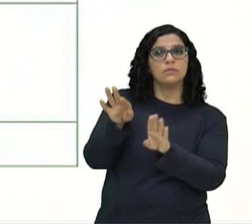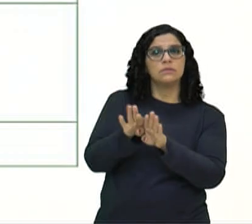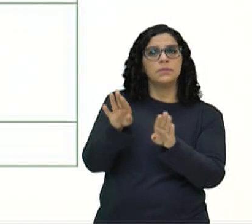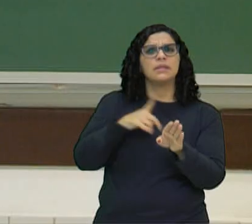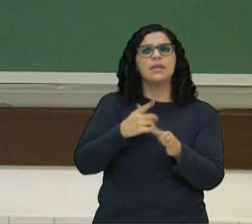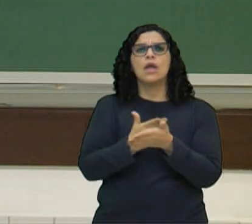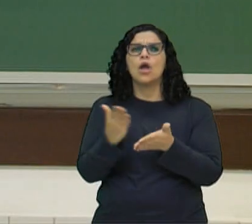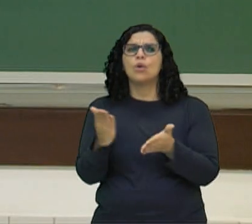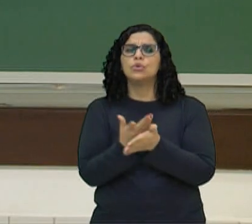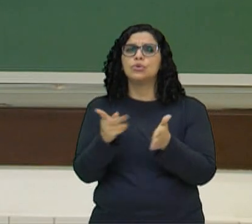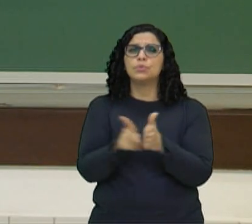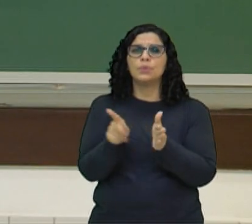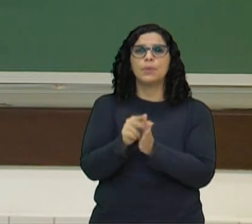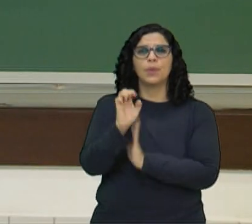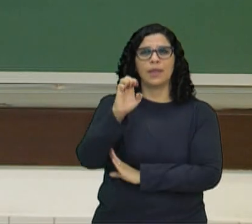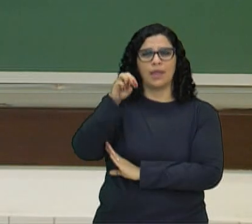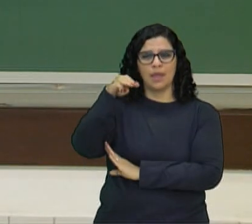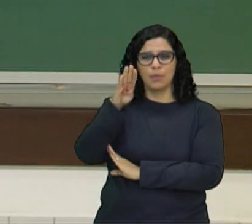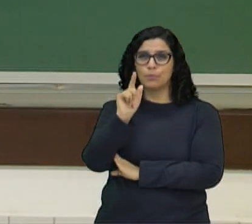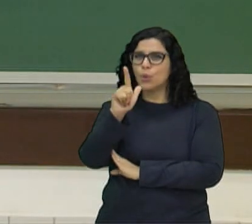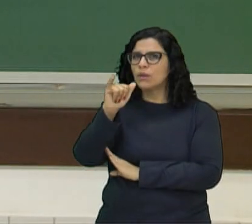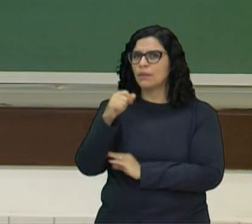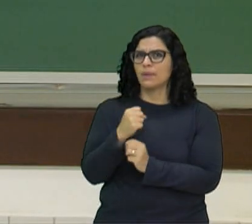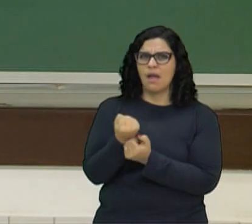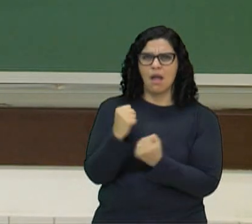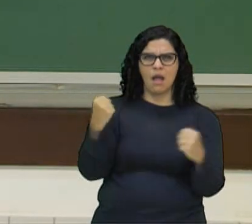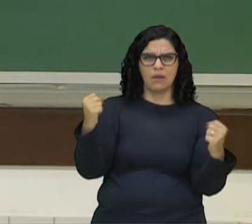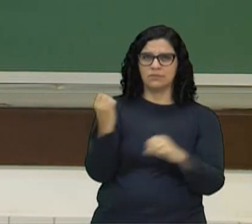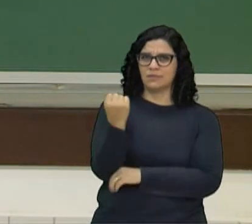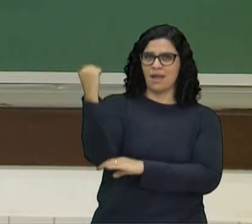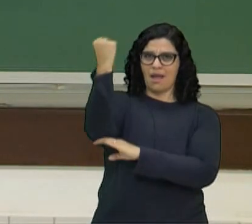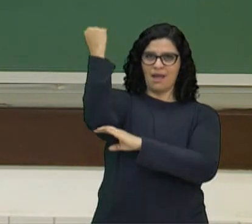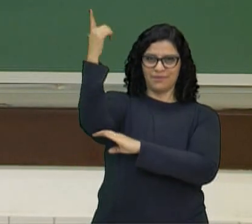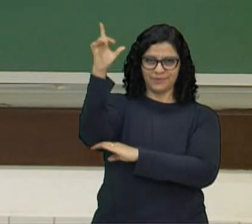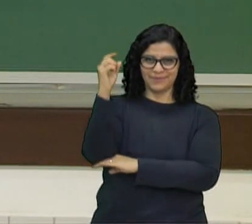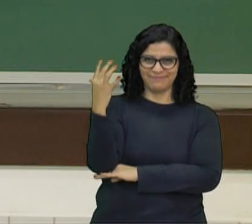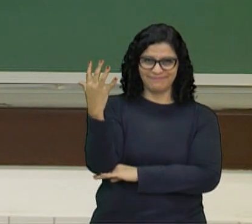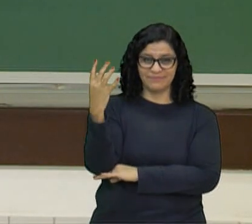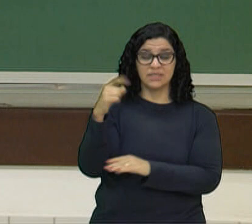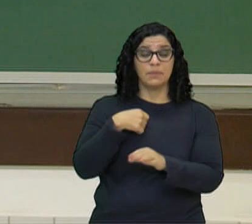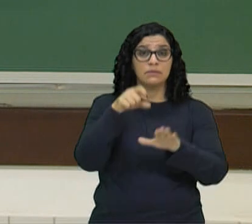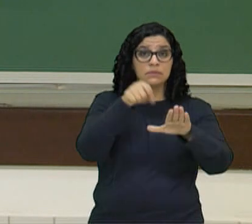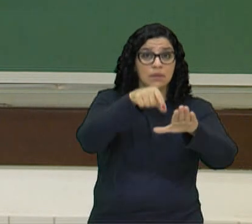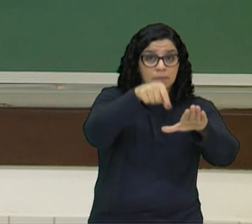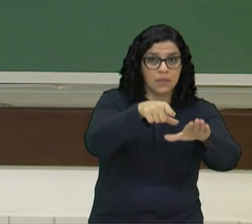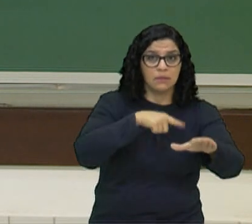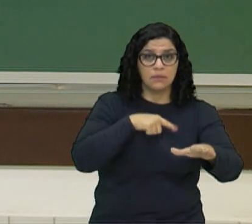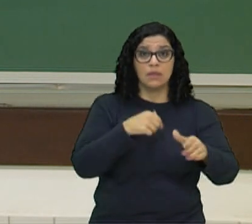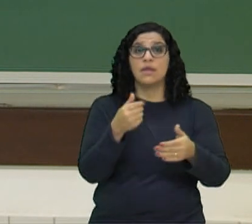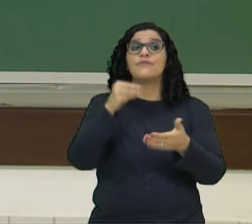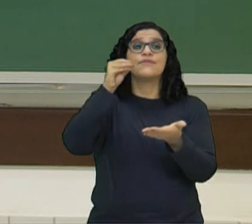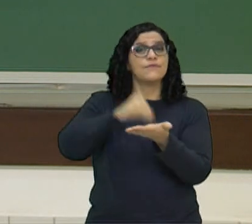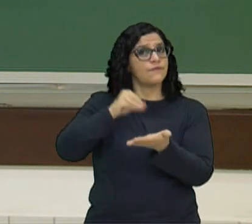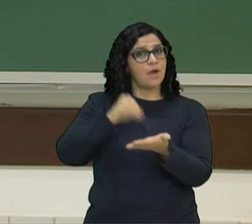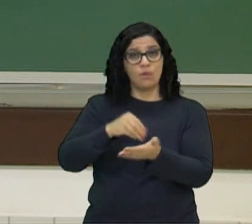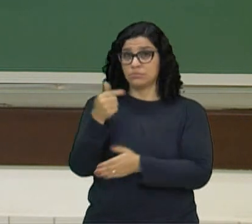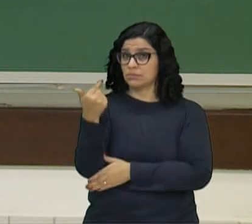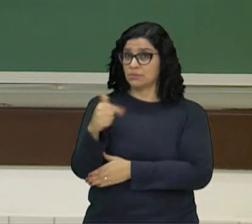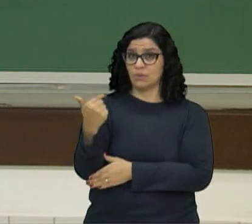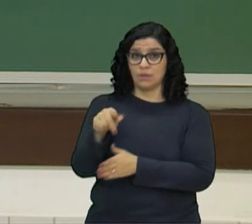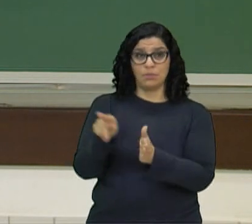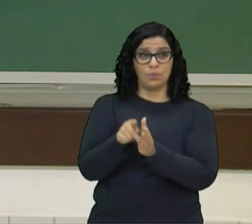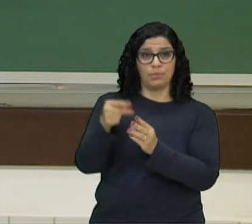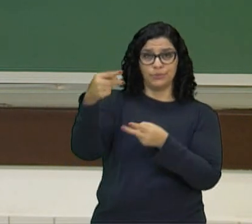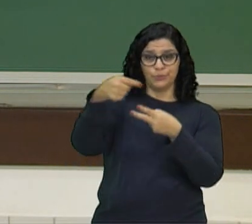angiospermas, embuia. Uma árvore muito grande. Tudo bem? Semente. Ela é ausente em briófita